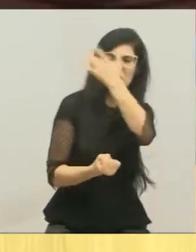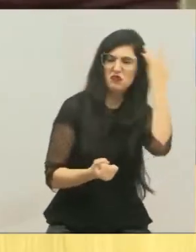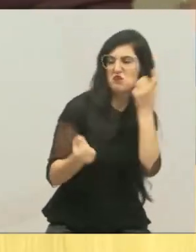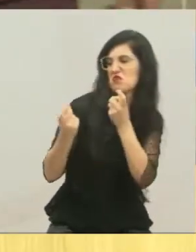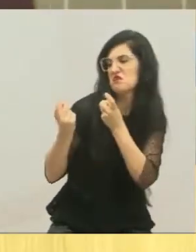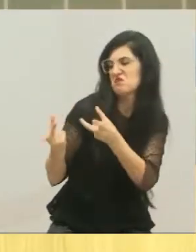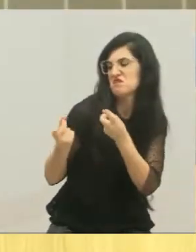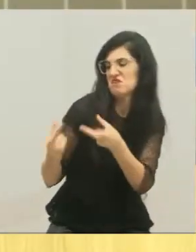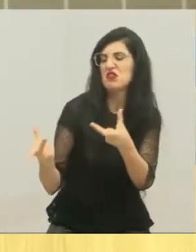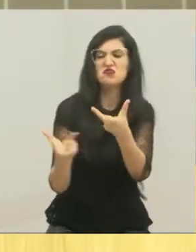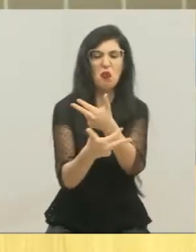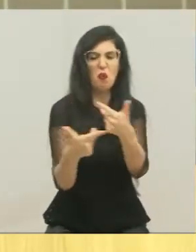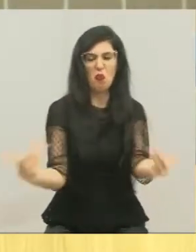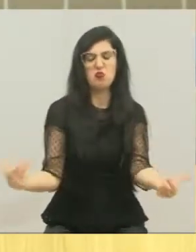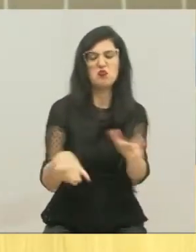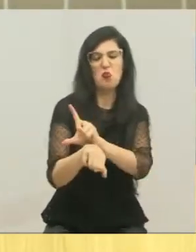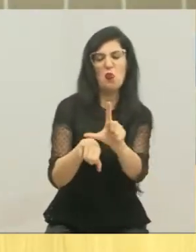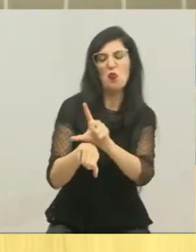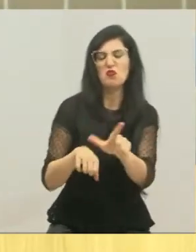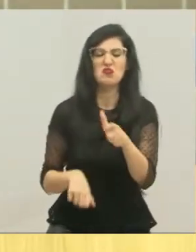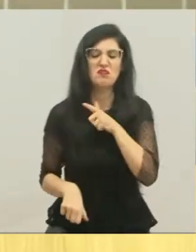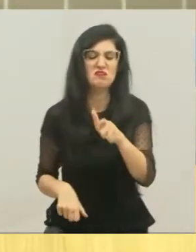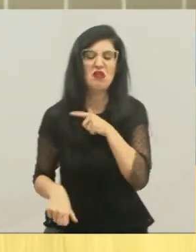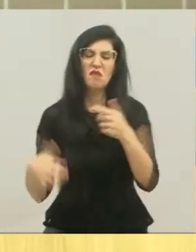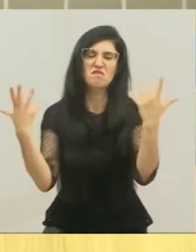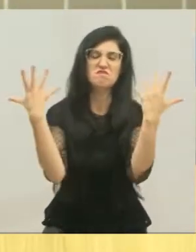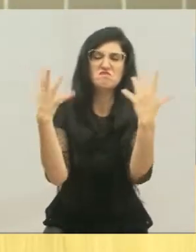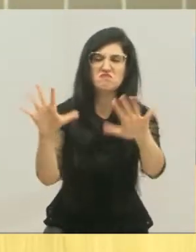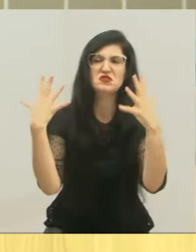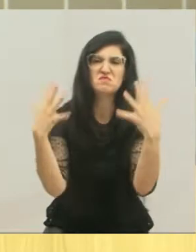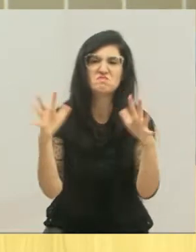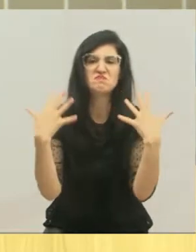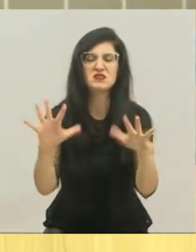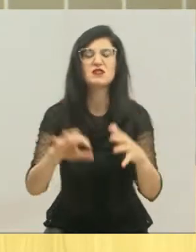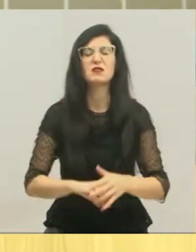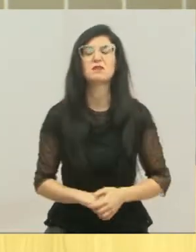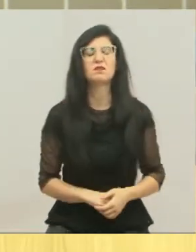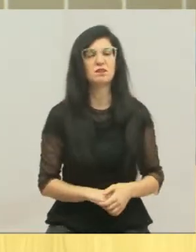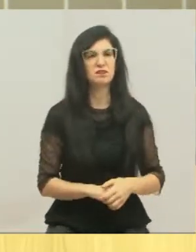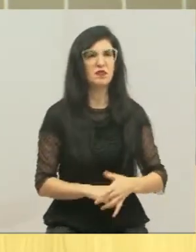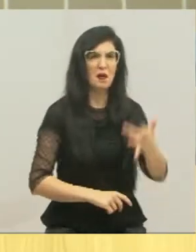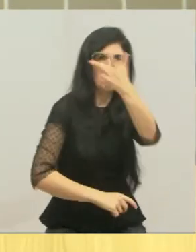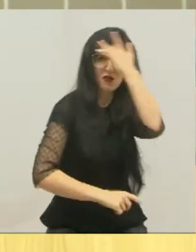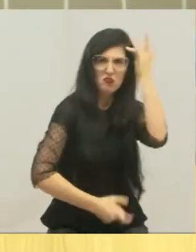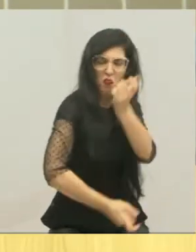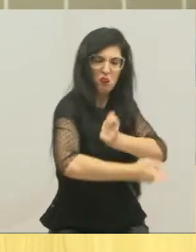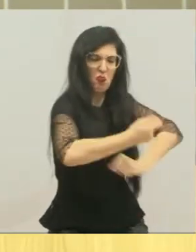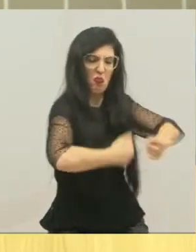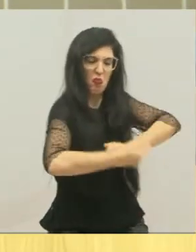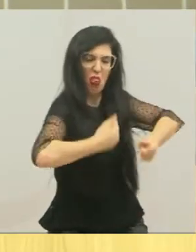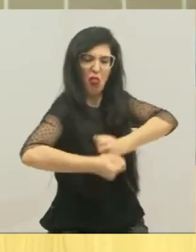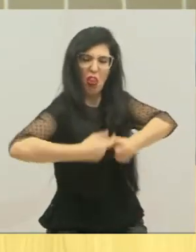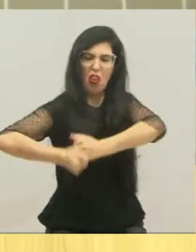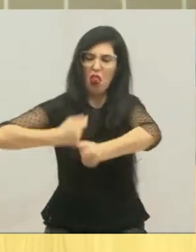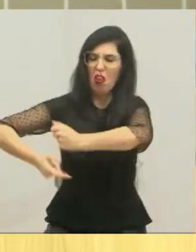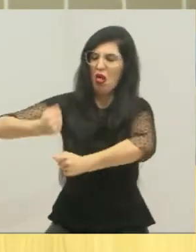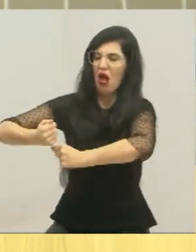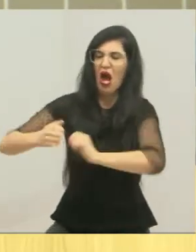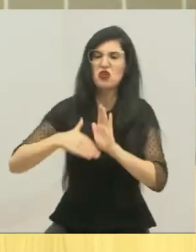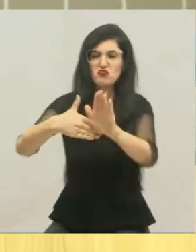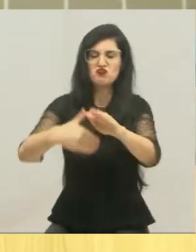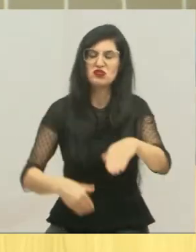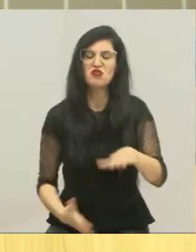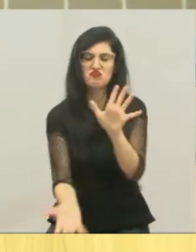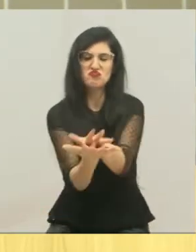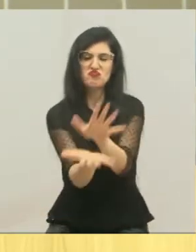com mais facilidade ações de incentivo ao comércio e outras atividades econômicas da nossa cidade,